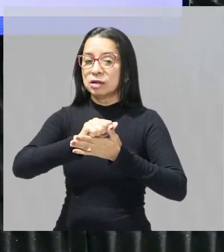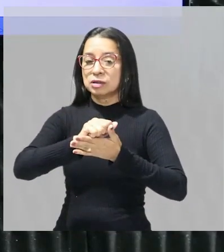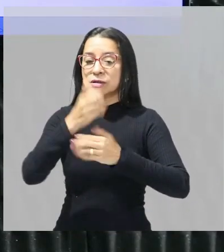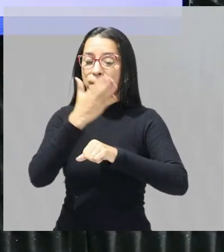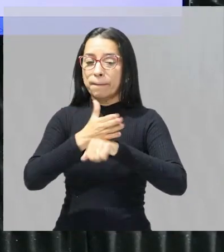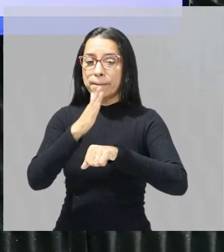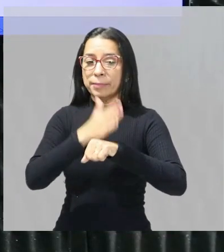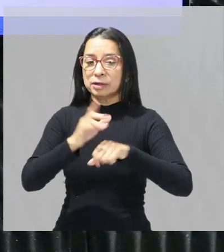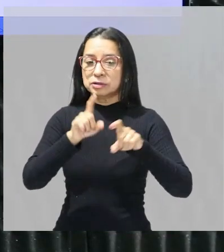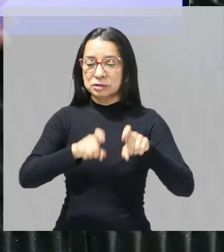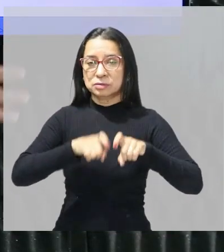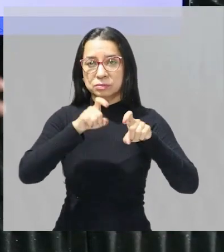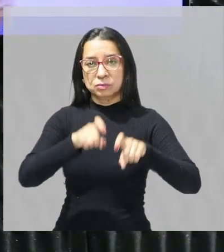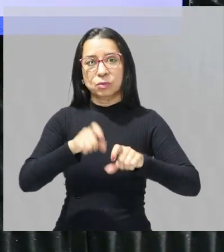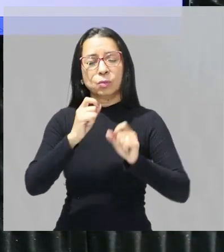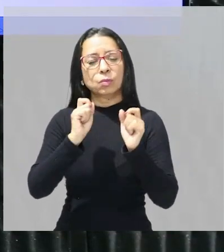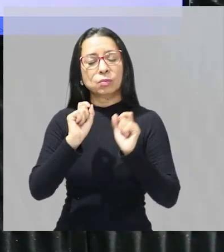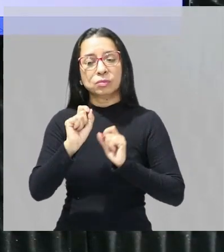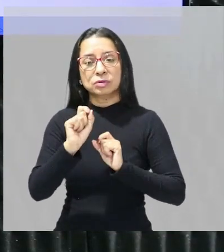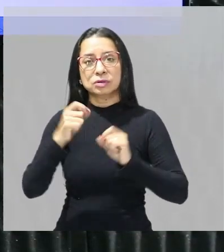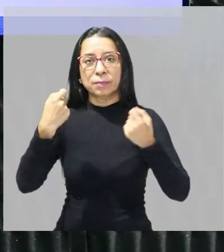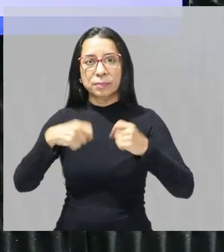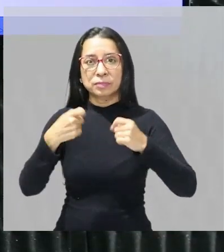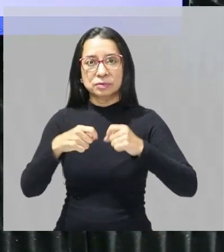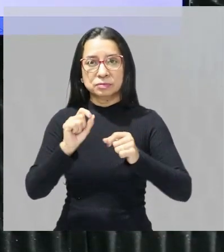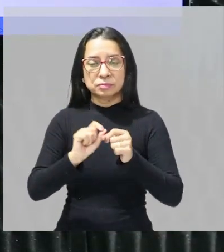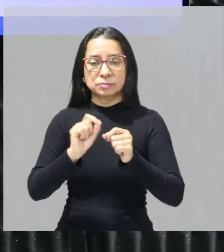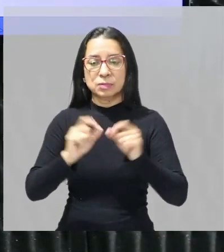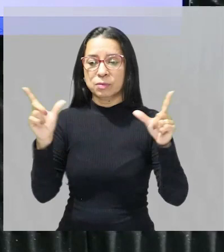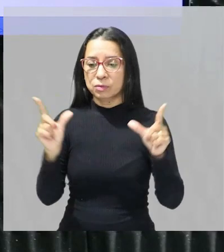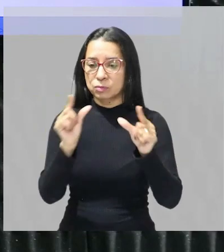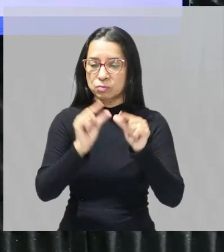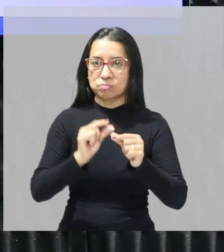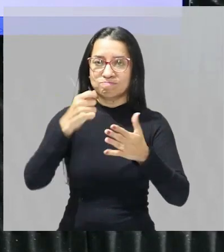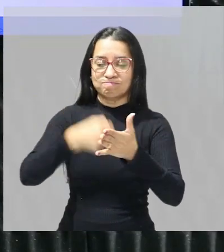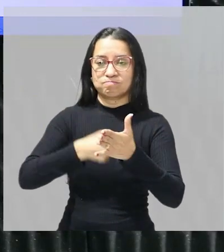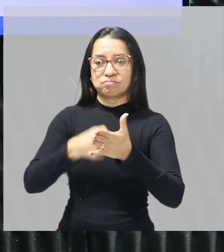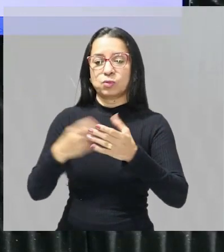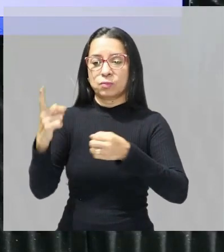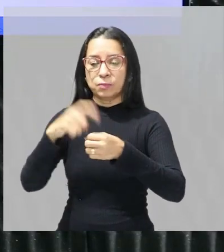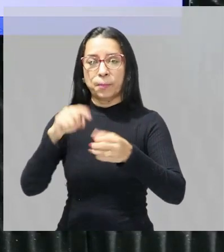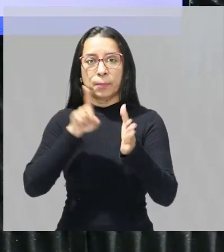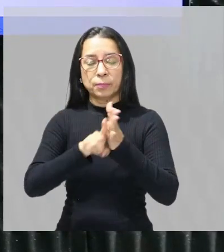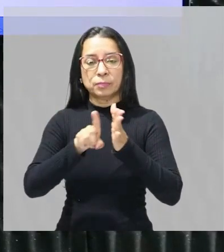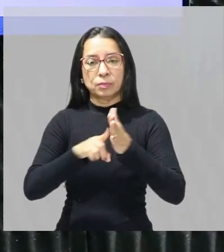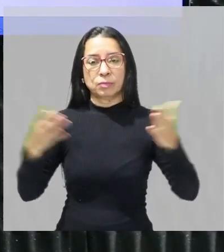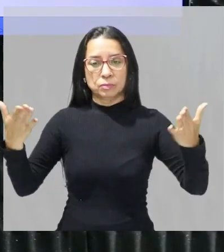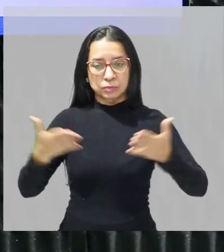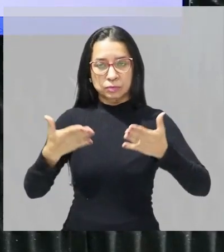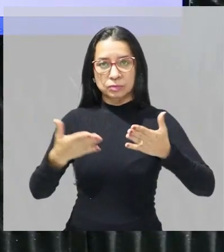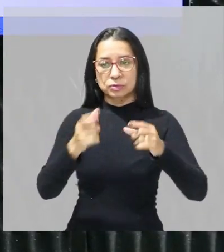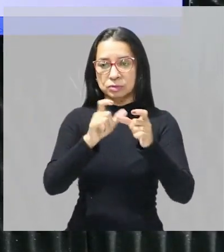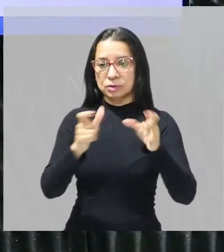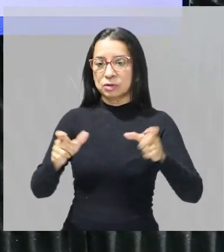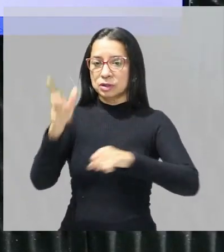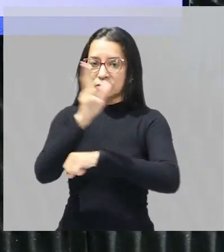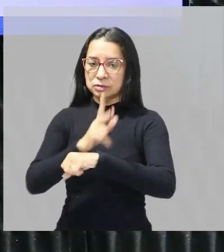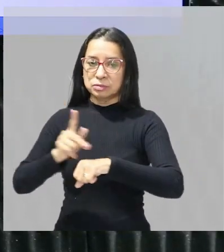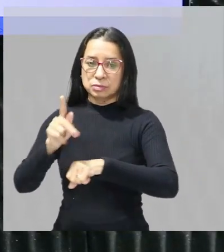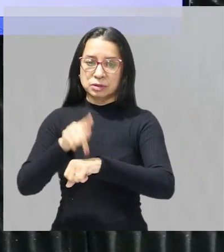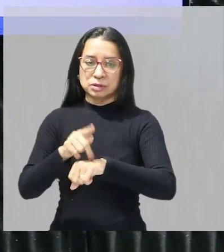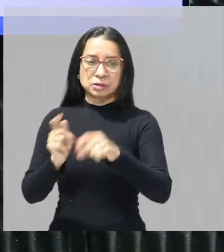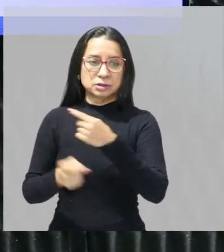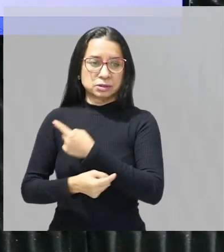preciso fazer ali relativo à água para diminuir essa pressão? Entendeu? Volta para a questão. Então atualmente, na maioria dos países